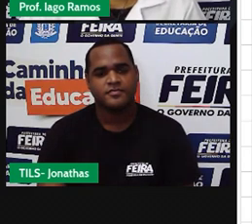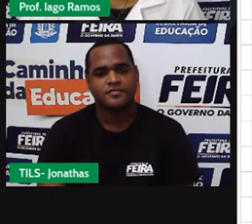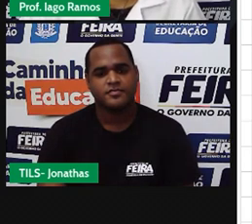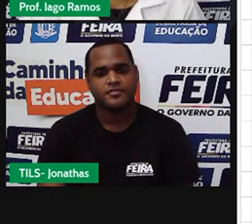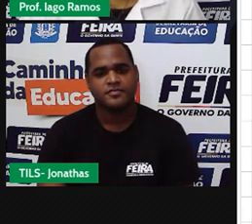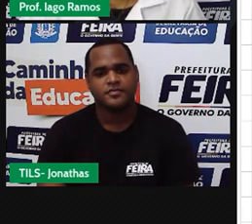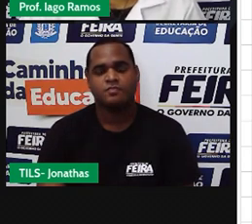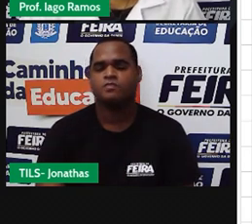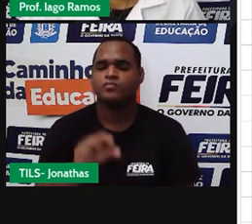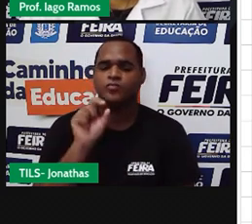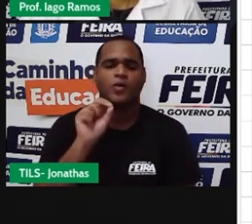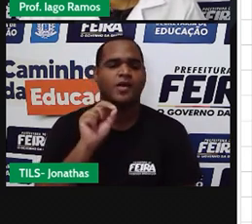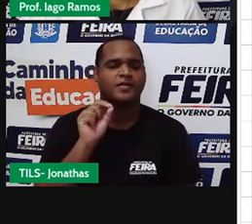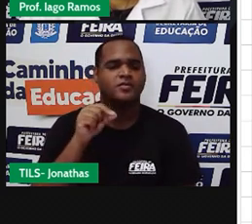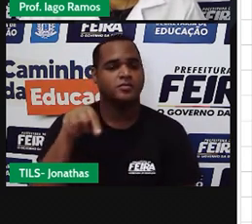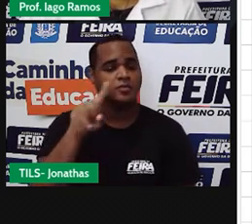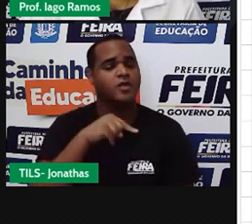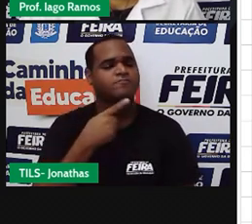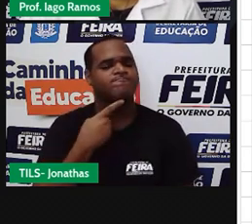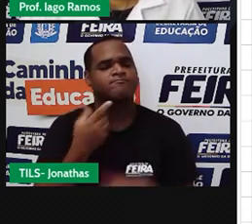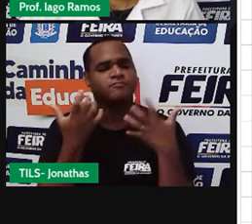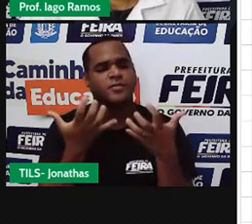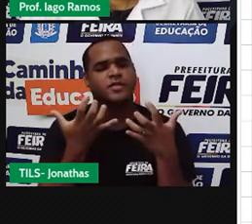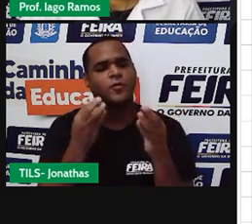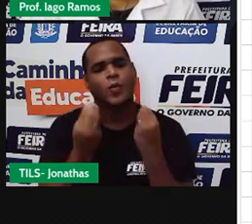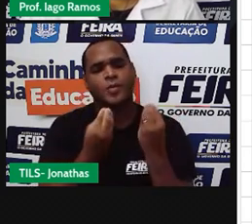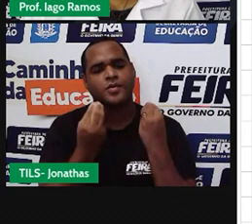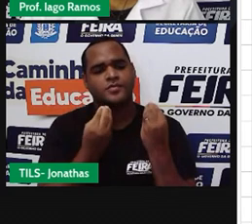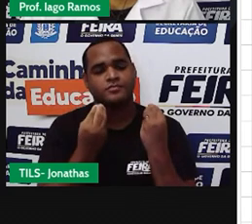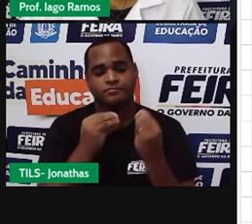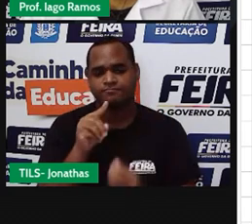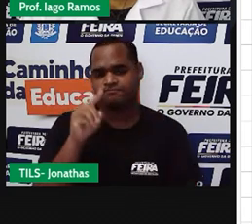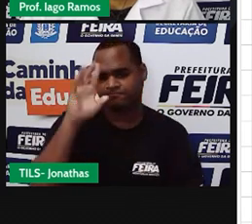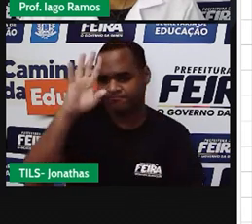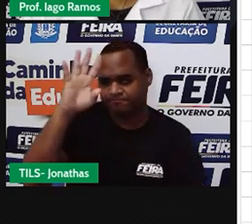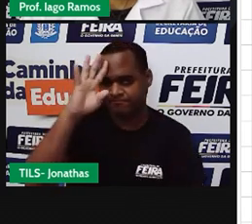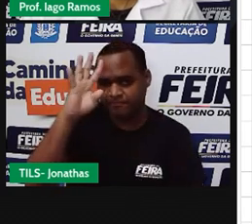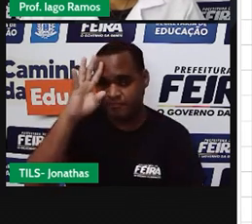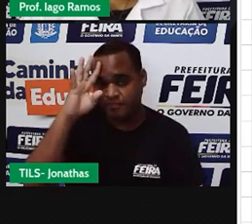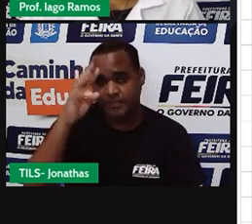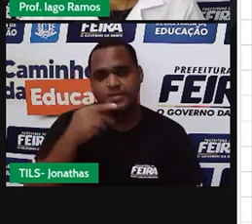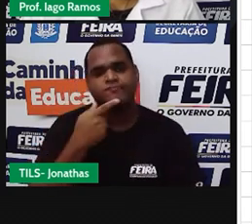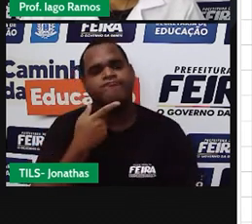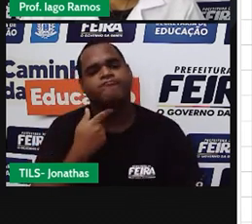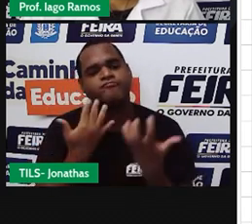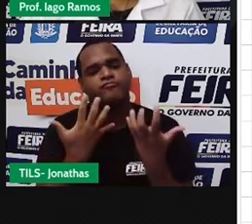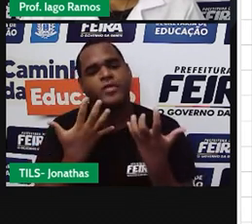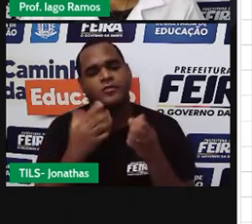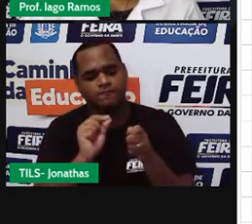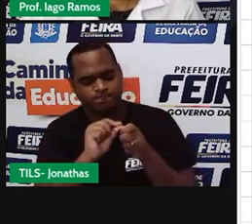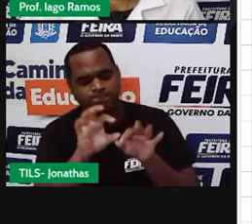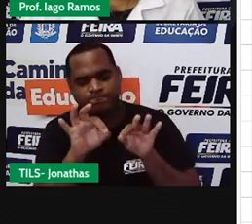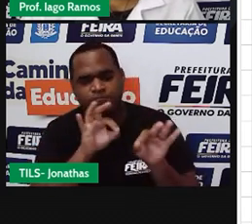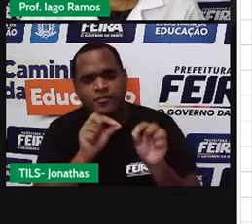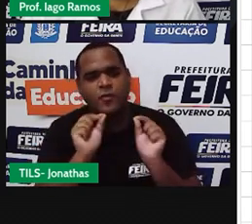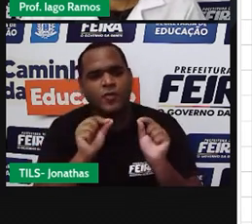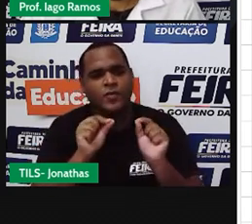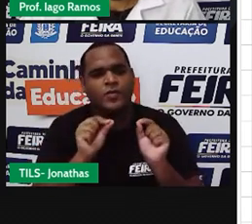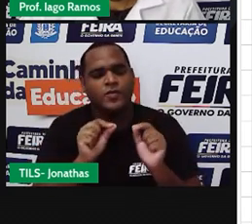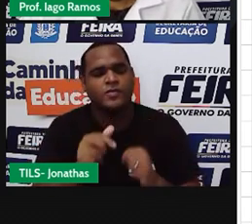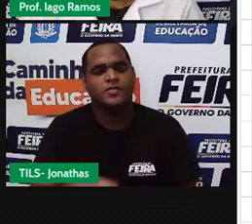e o que é que eu tô querendo fazer aqui já pensou quer que eu tô querendo fazer olha